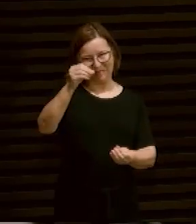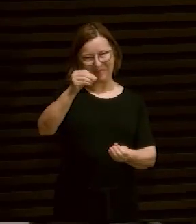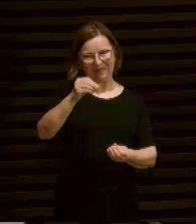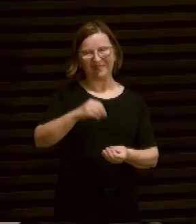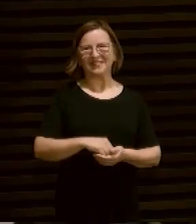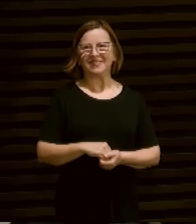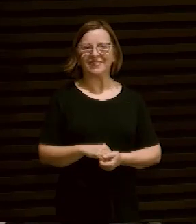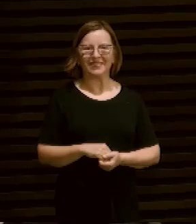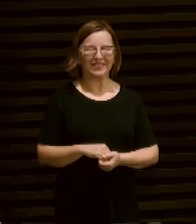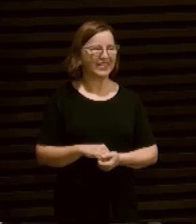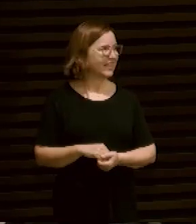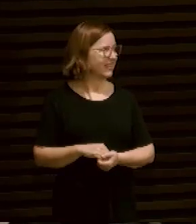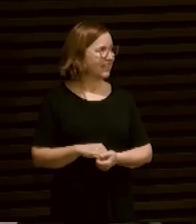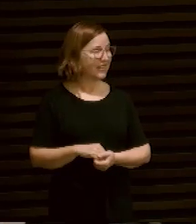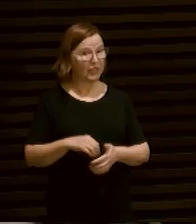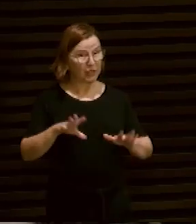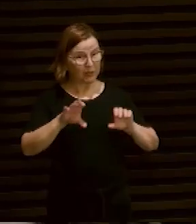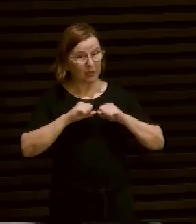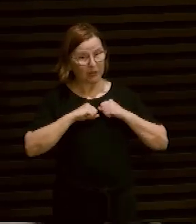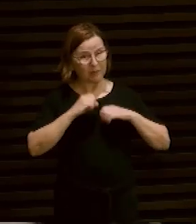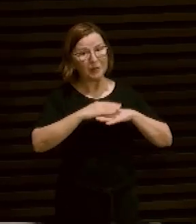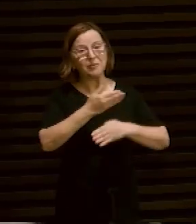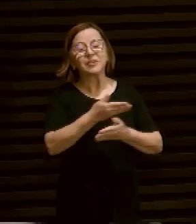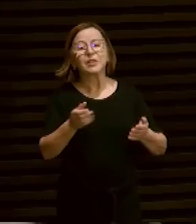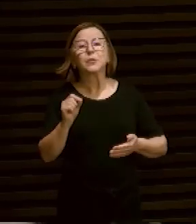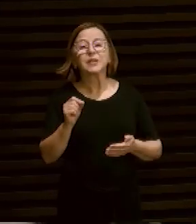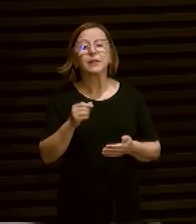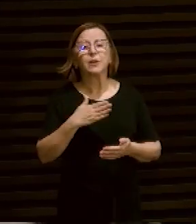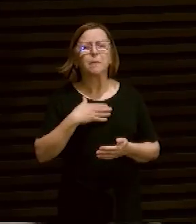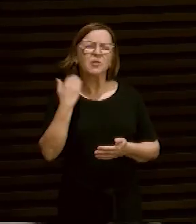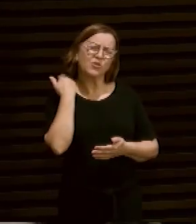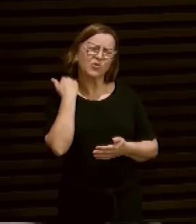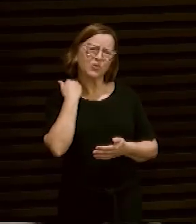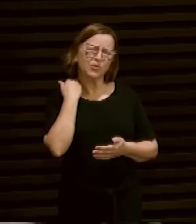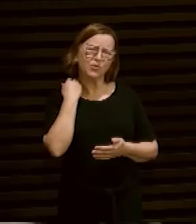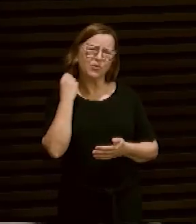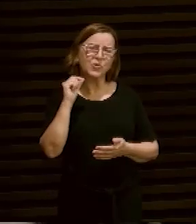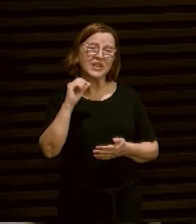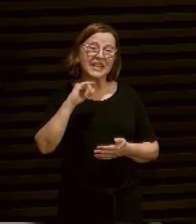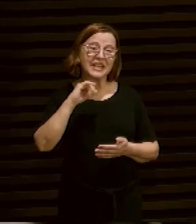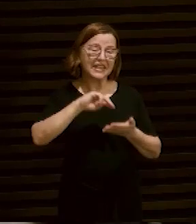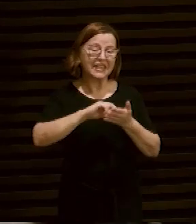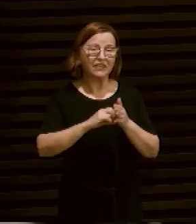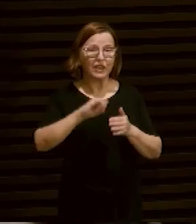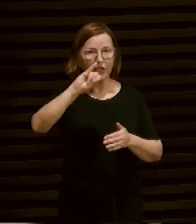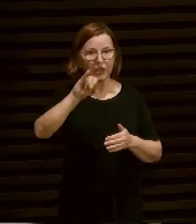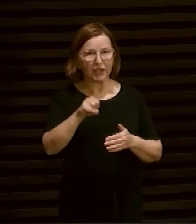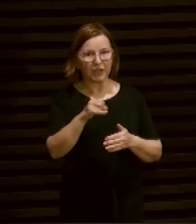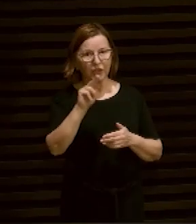Volta aí um tiquinho só. Tomai sobre vós o quê? O que será esse jugo?